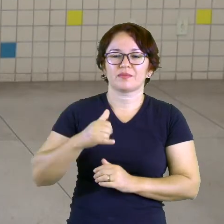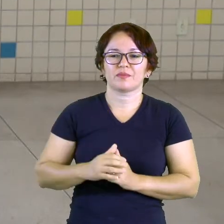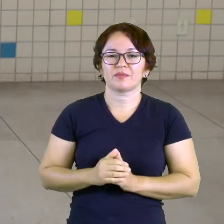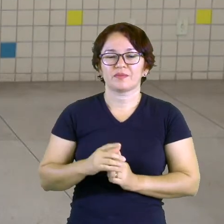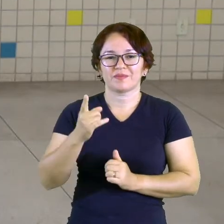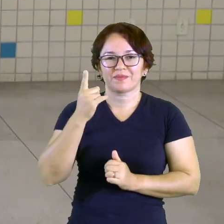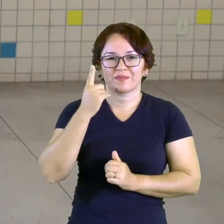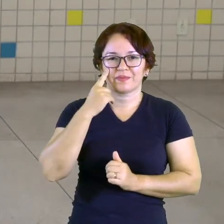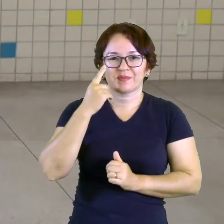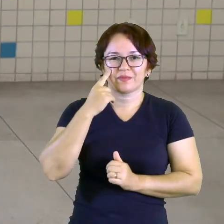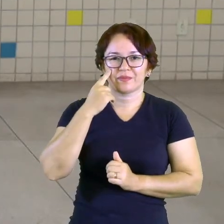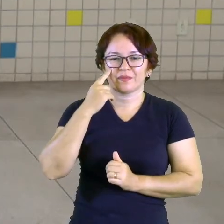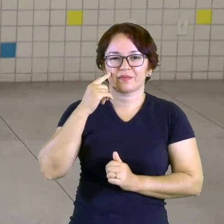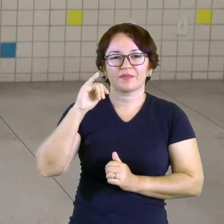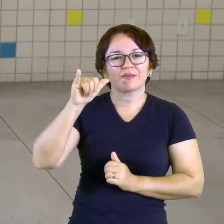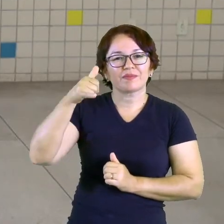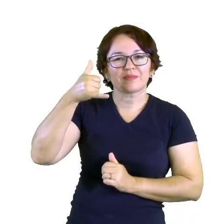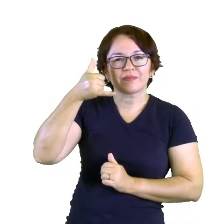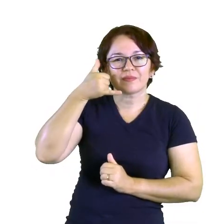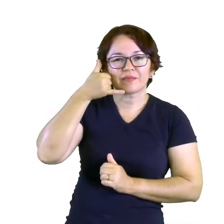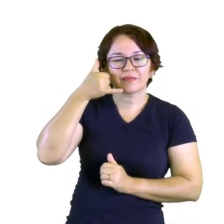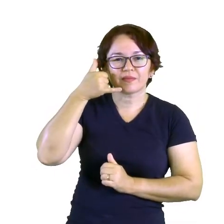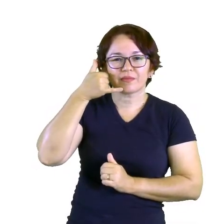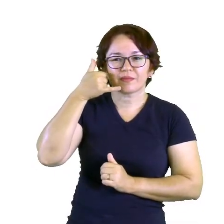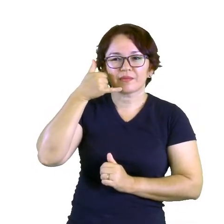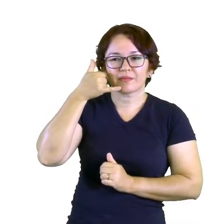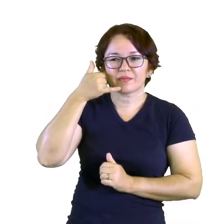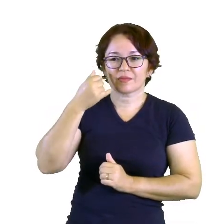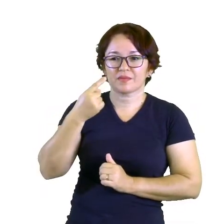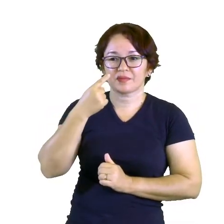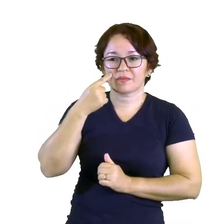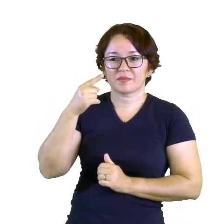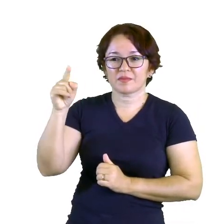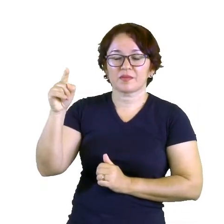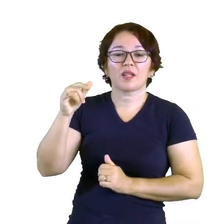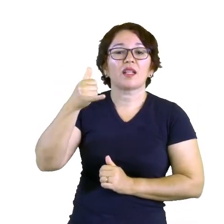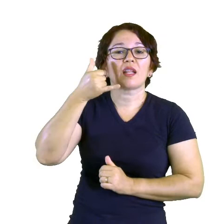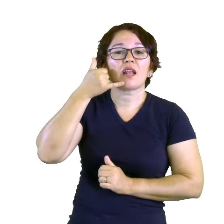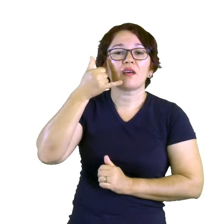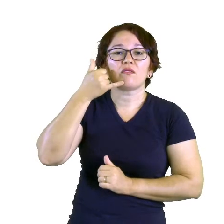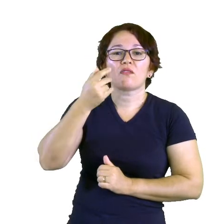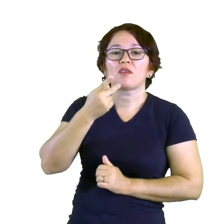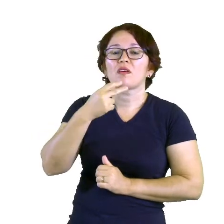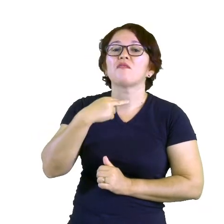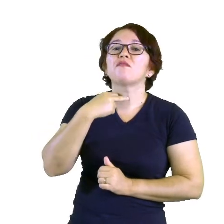Telefone. Chama a palavrinha telefone para você identificar qual é a sílaba tônica.